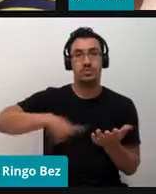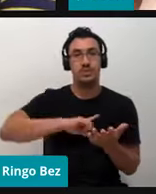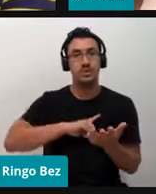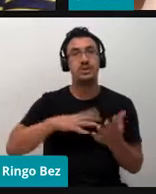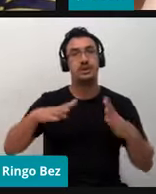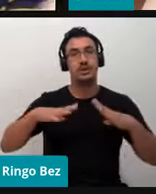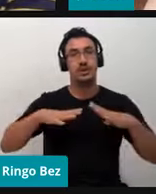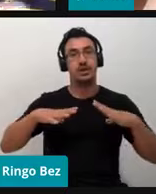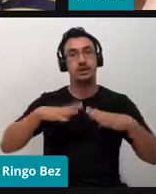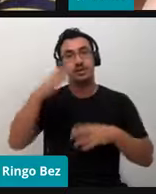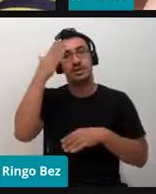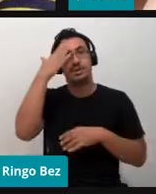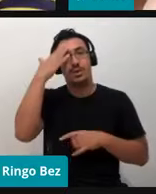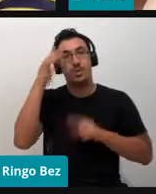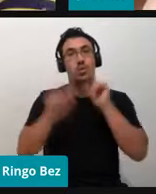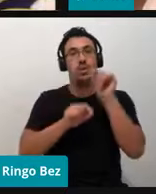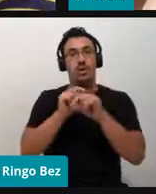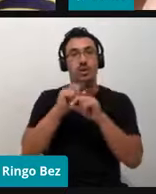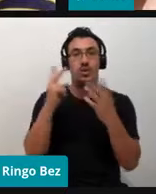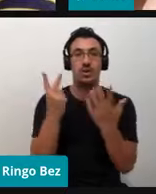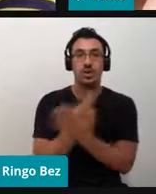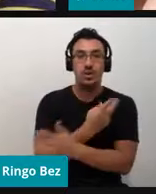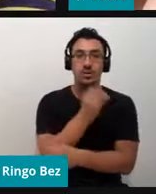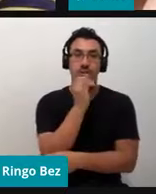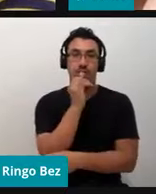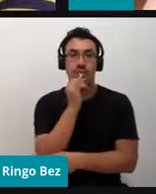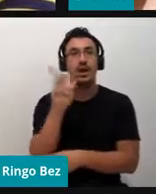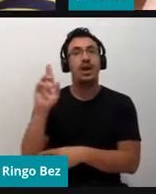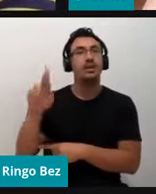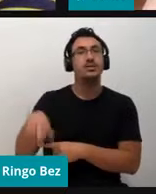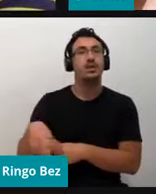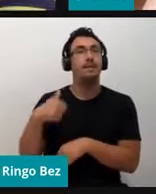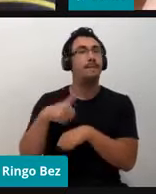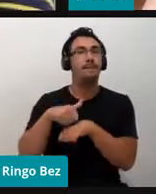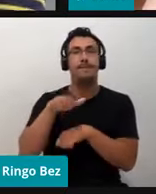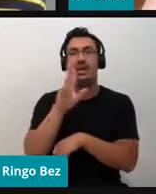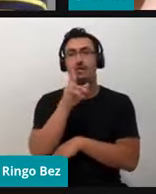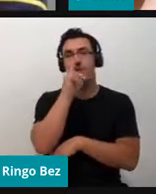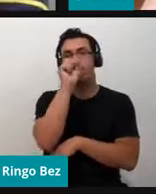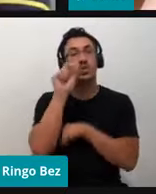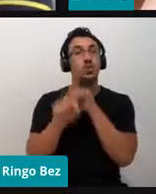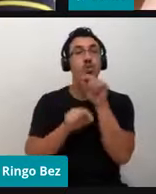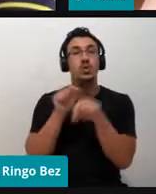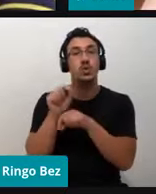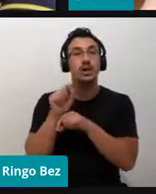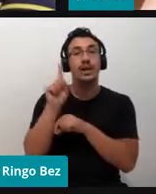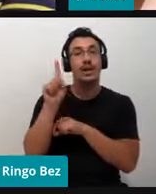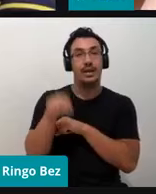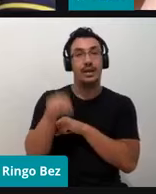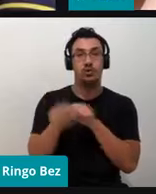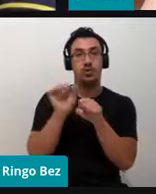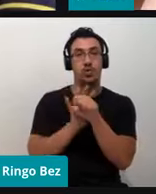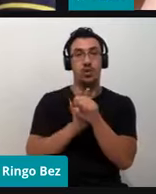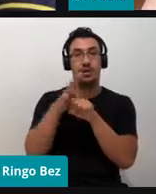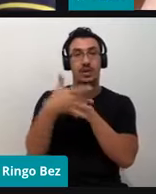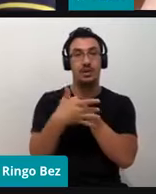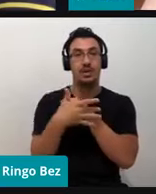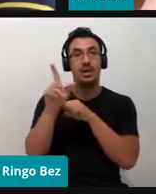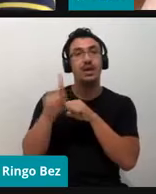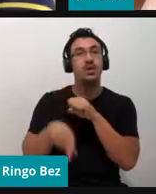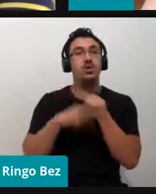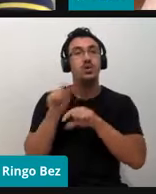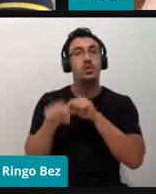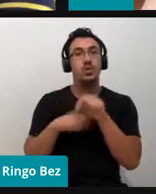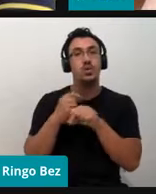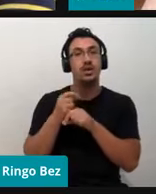acometendo com isso, no caso, uma das razões que mais tem batido na questão do coronavírus, é